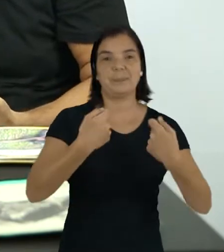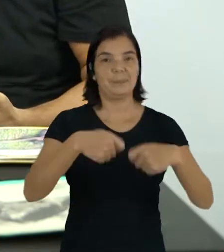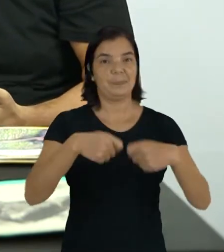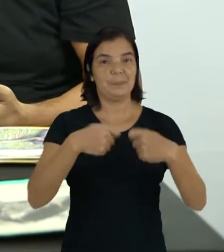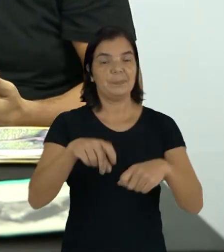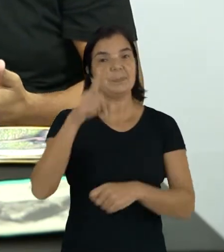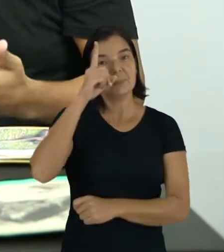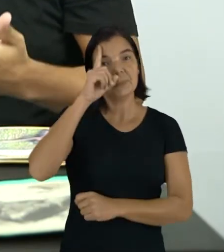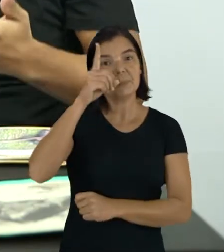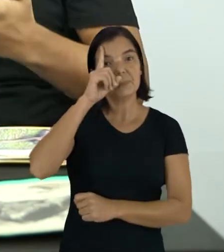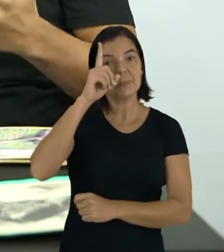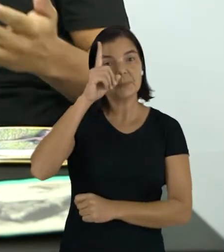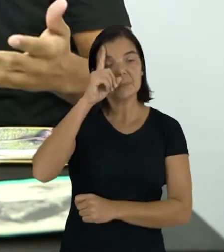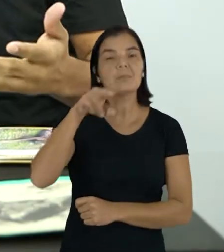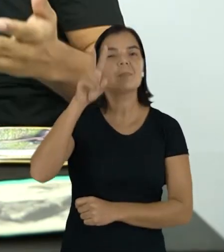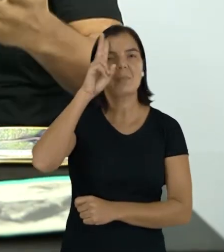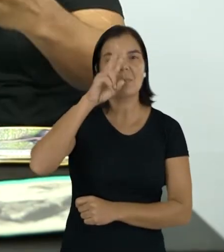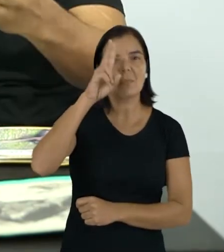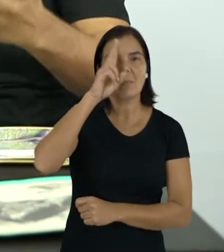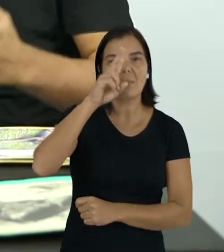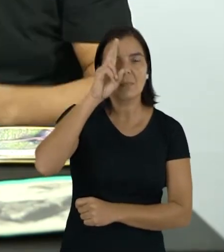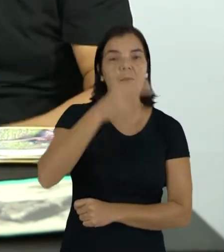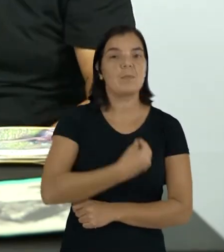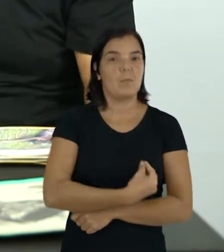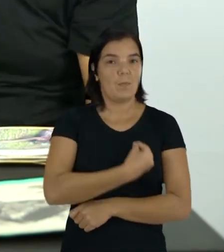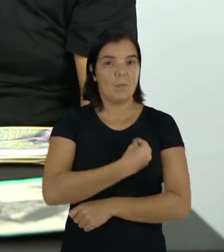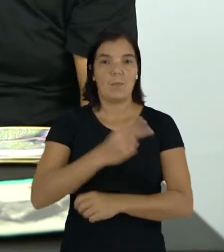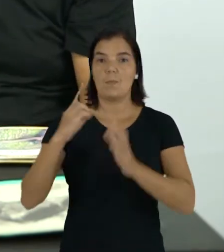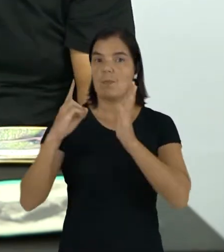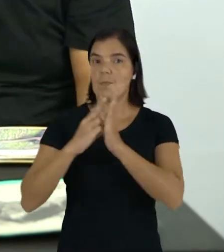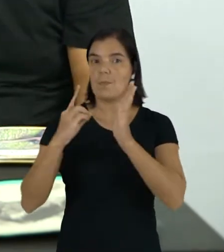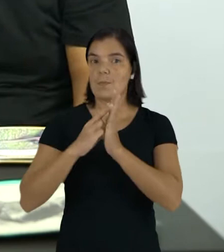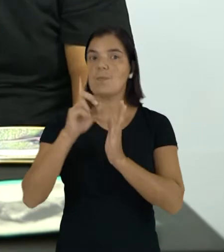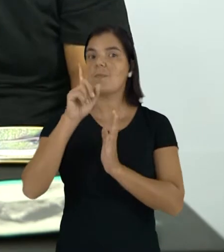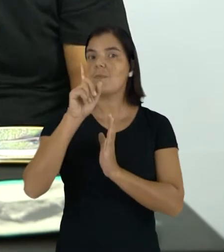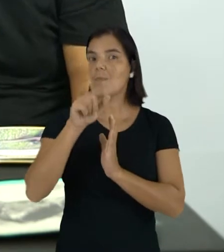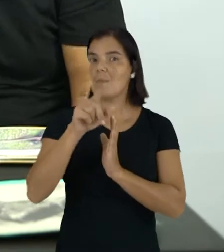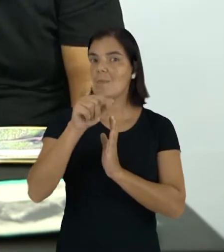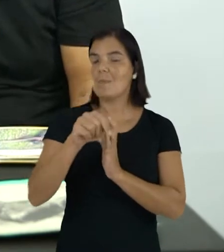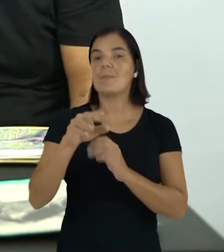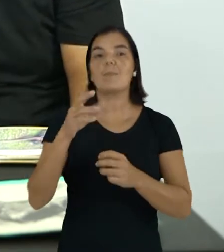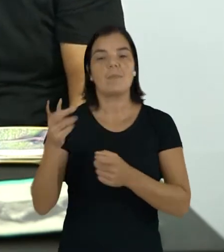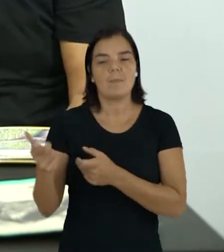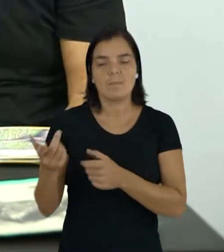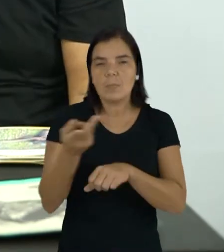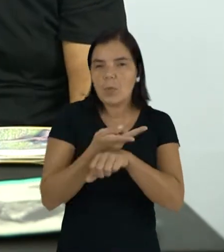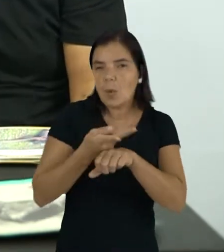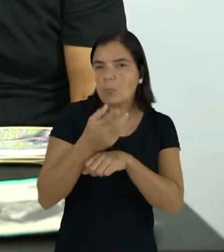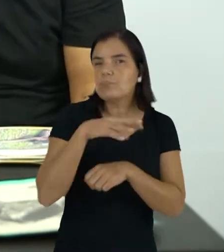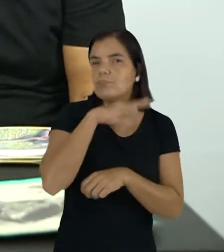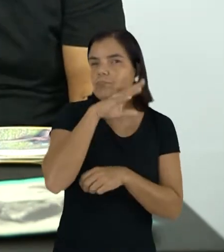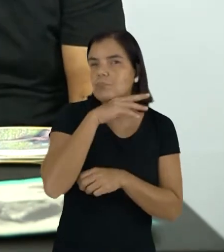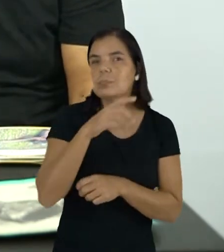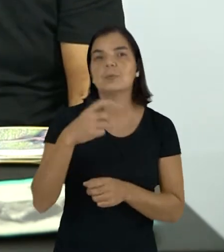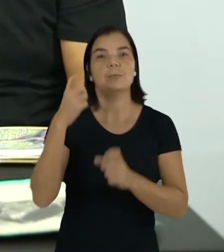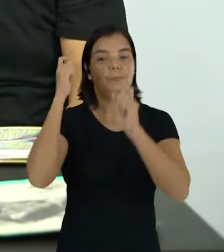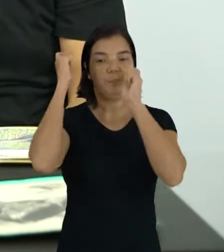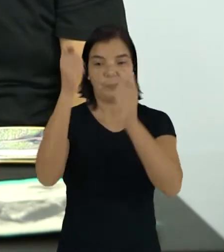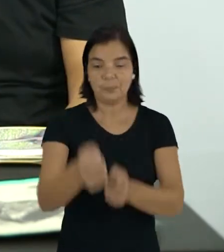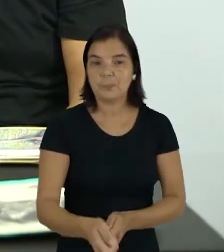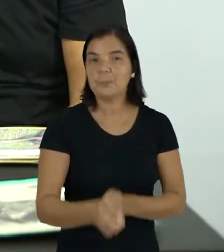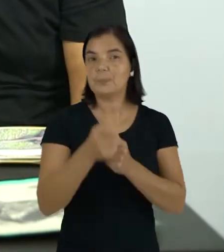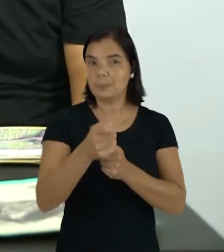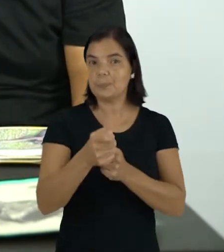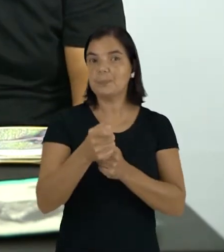para o cotidiano. Lembra que o modo de vida dos povos indígenas é através da caça, da pesca,